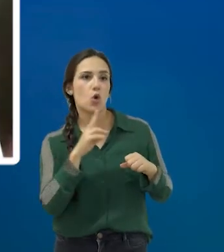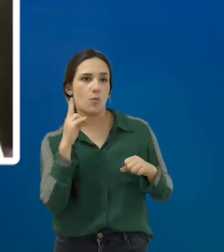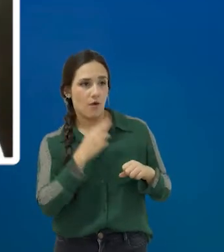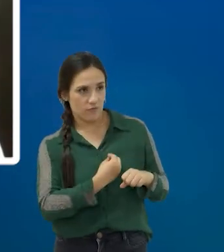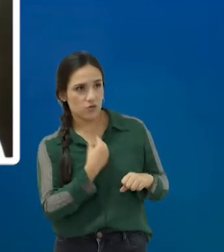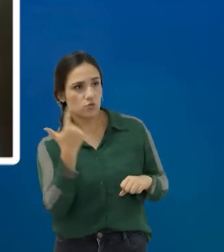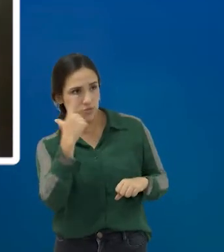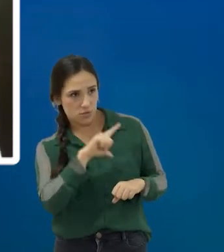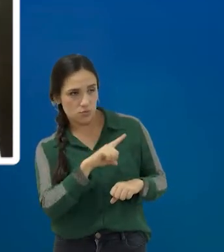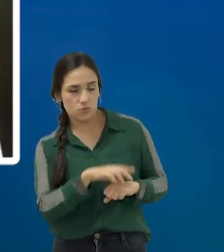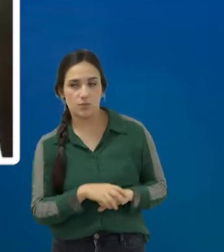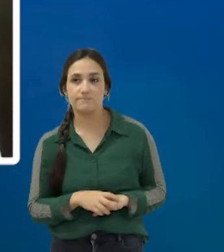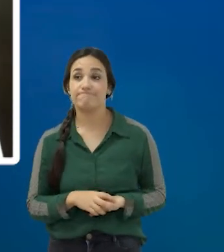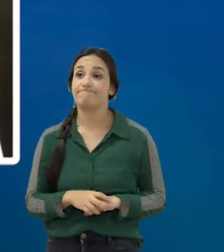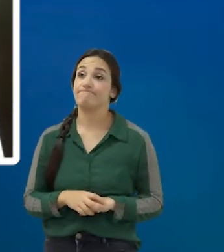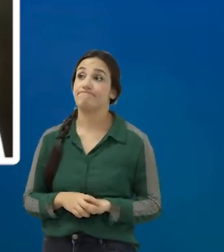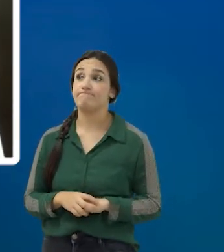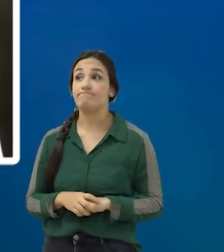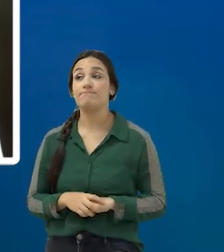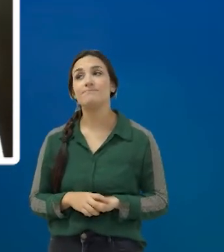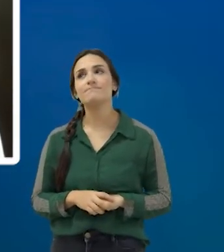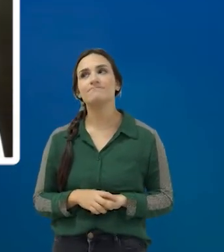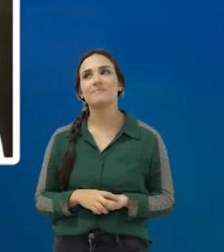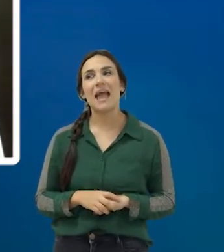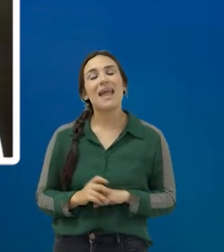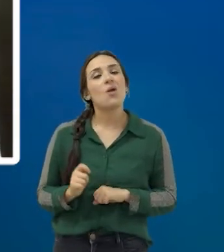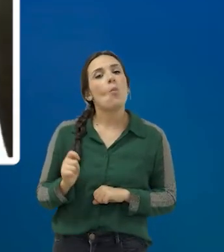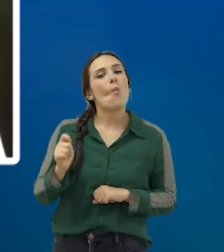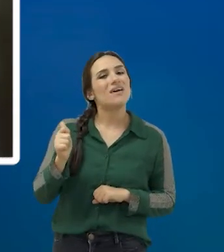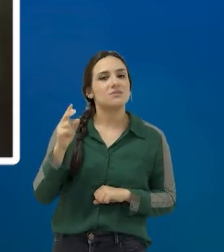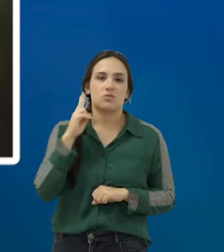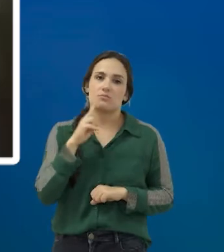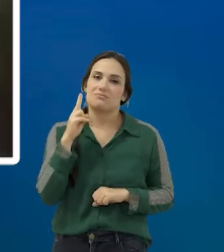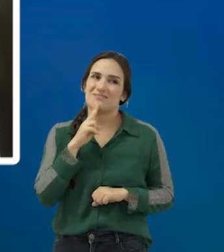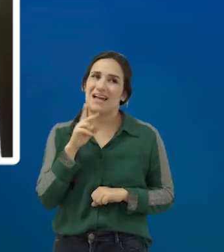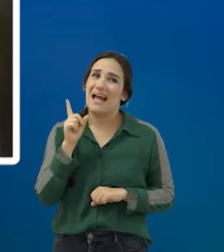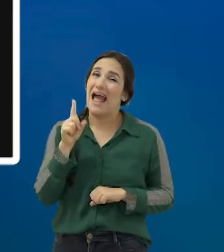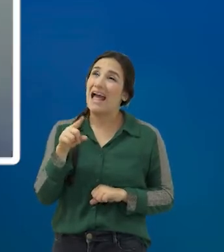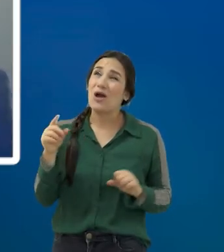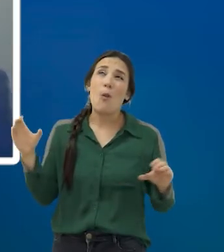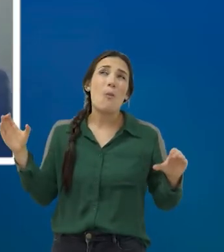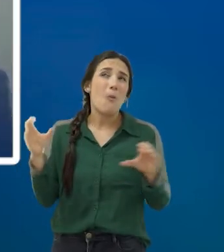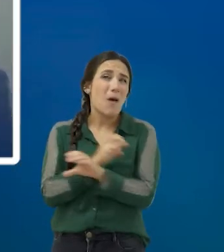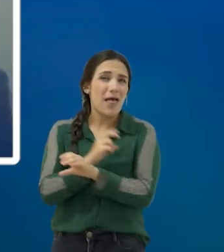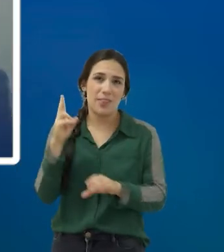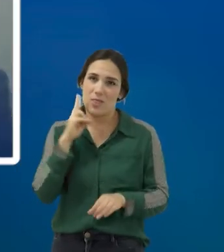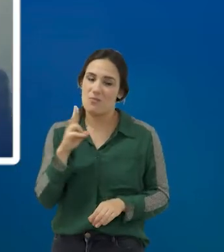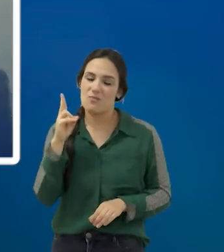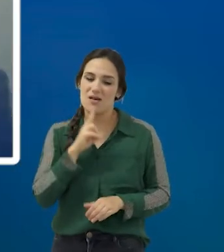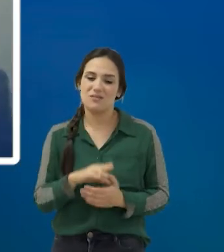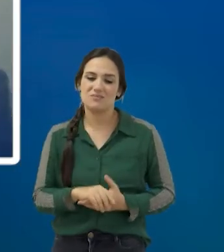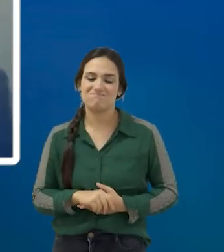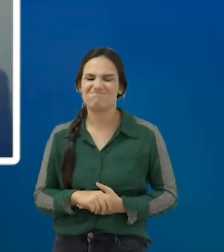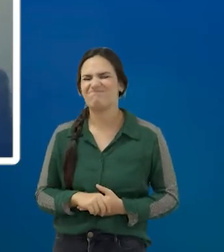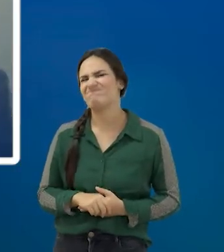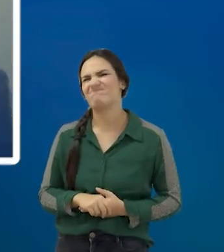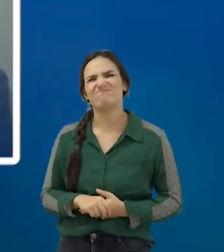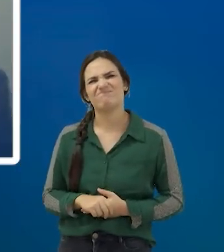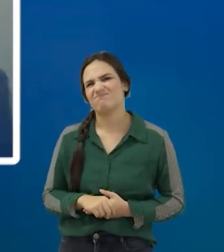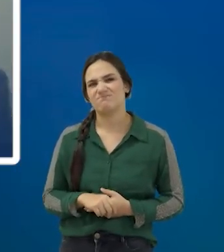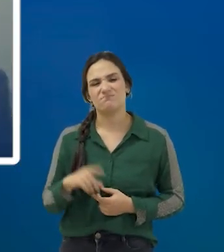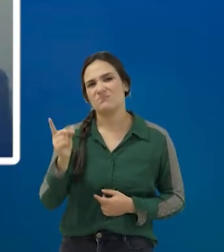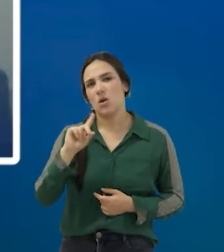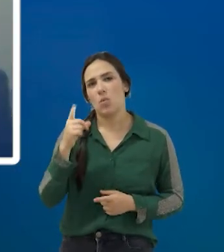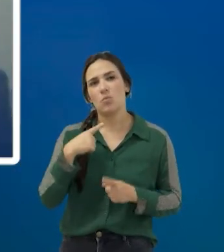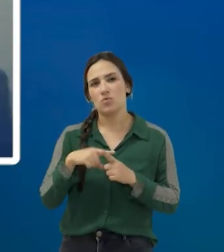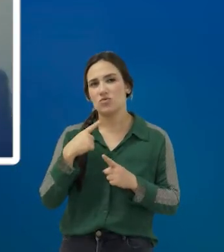sua vida normal depois do transplante? Olha, é uma vida quase normal. Eu não digo que ela é normal, igual a de uma pessoa